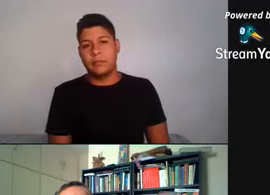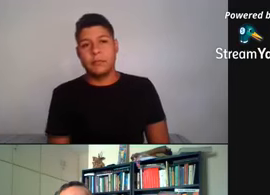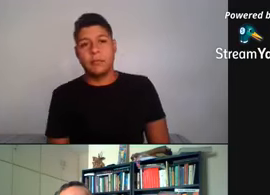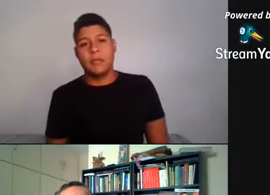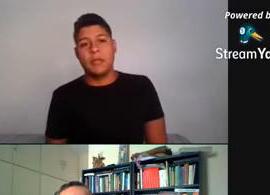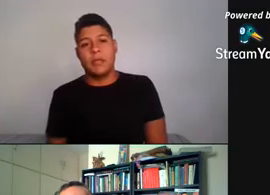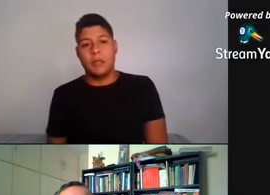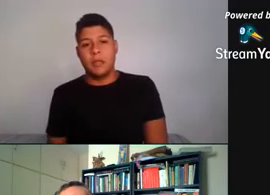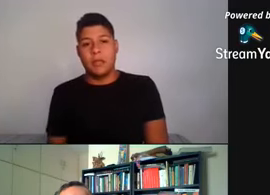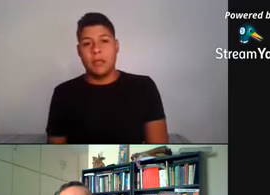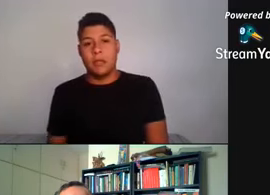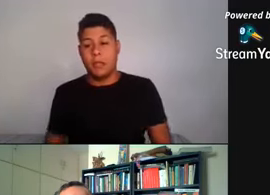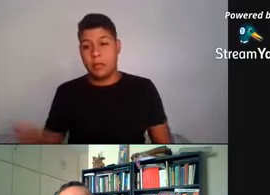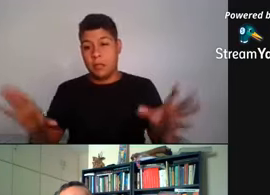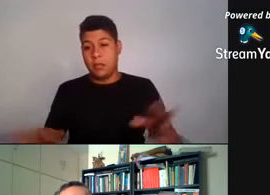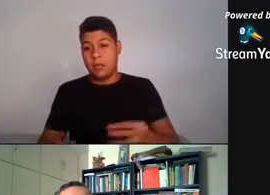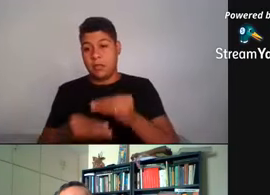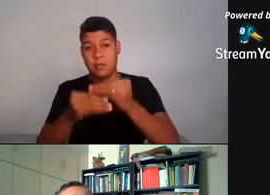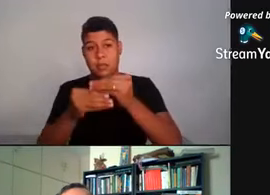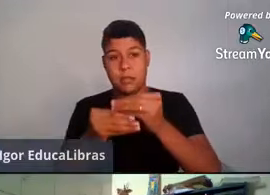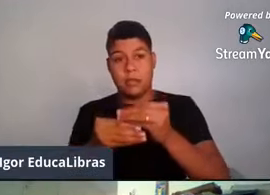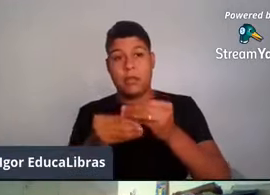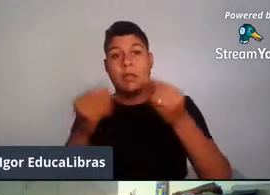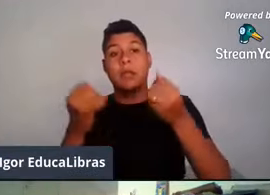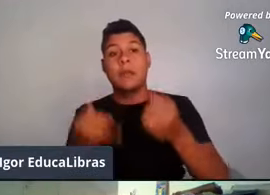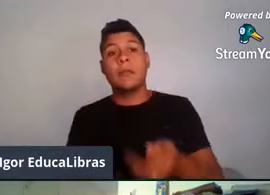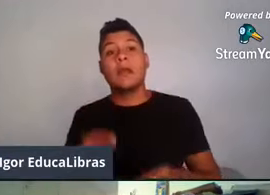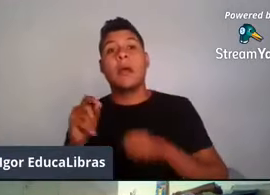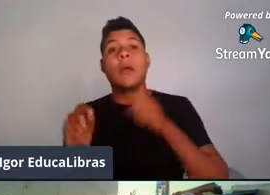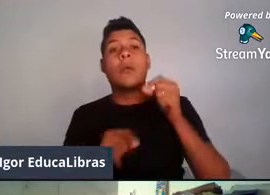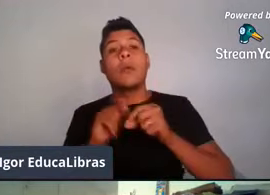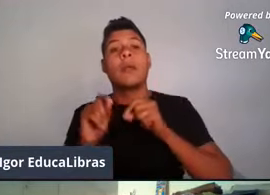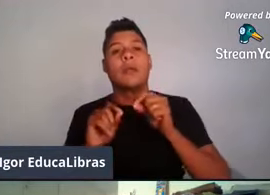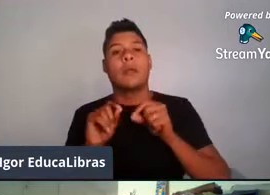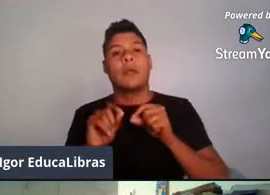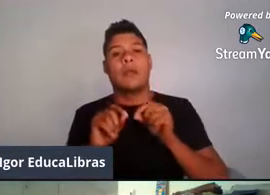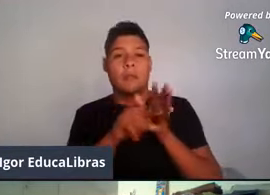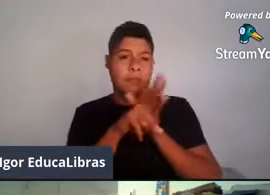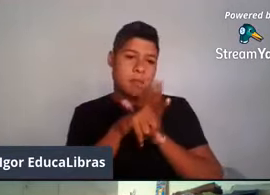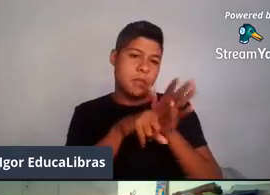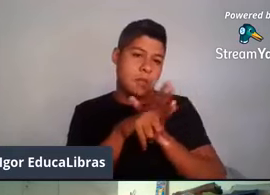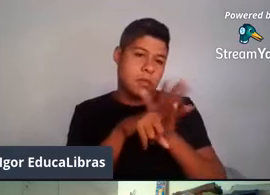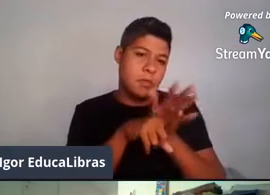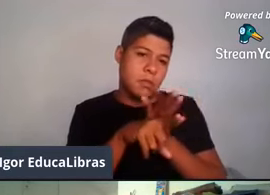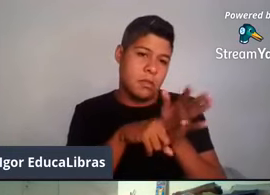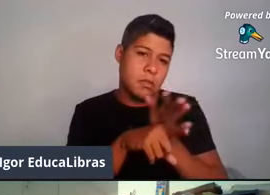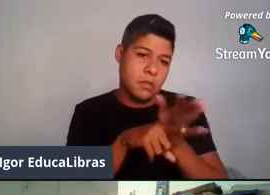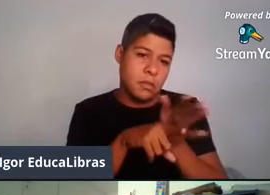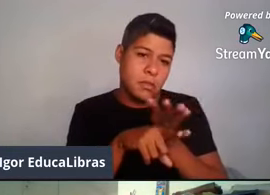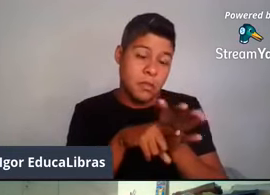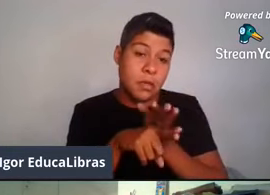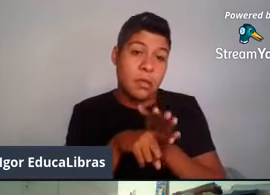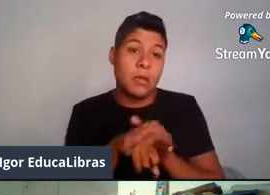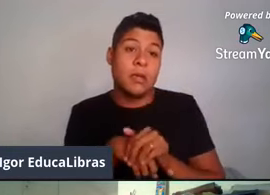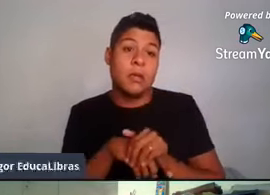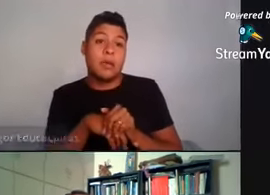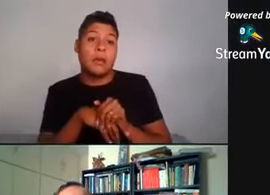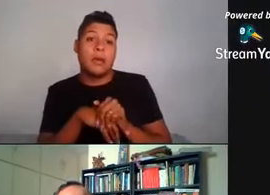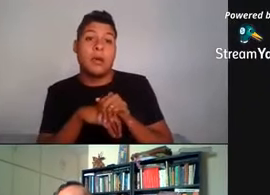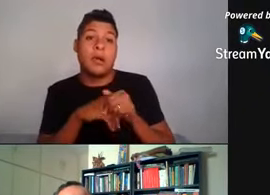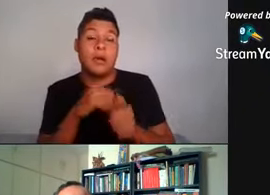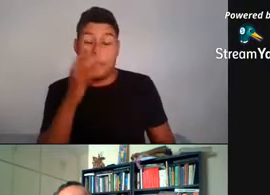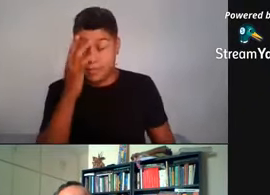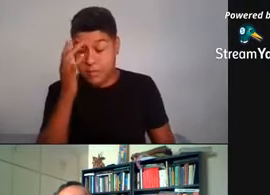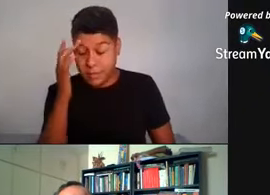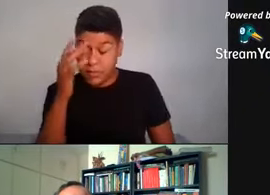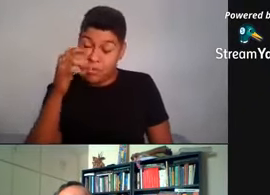só para não perder o gancho, precisamos colocar essas questões de teletrabalho na pesquisa. Como as pessoas